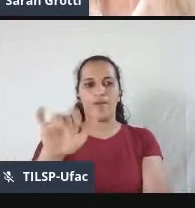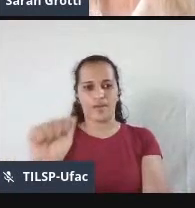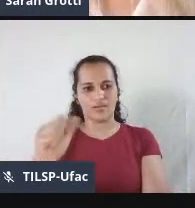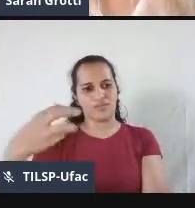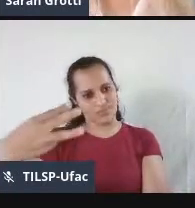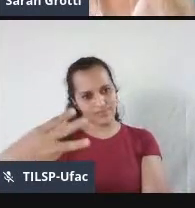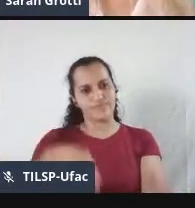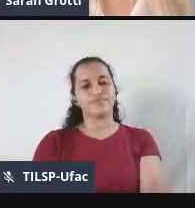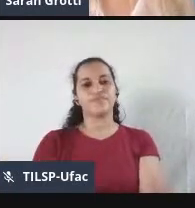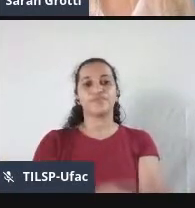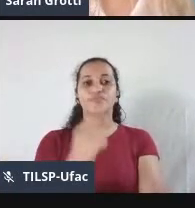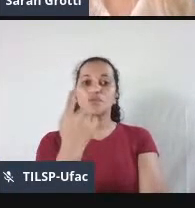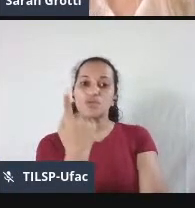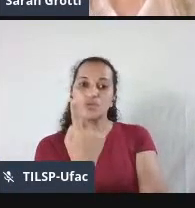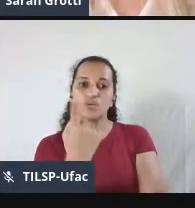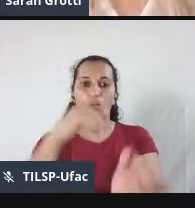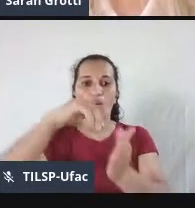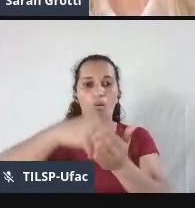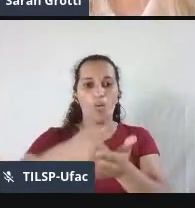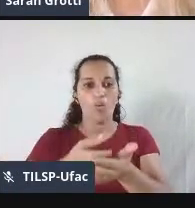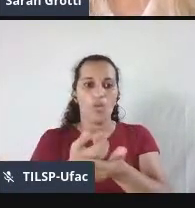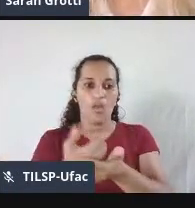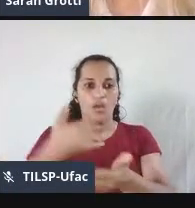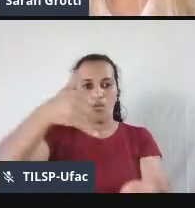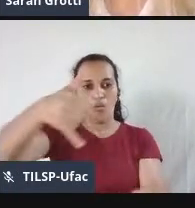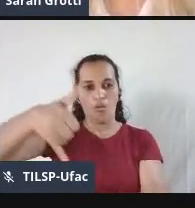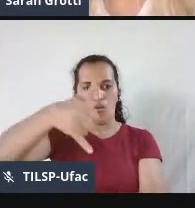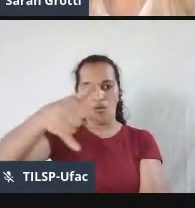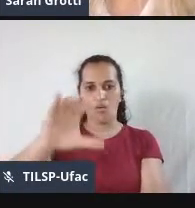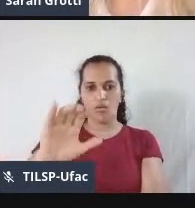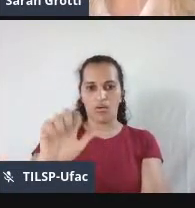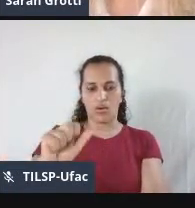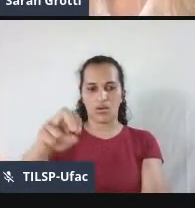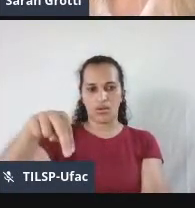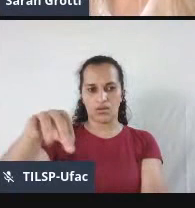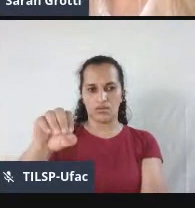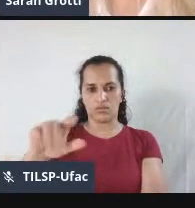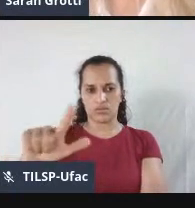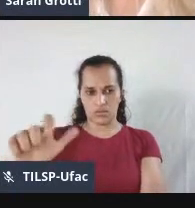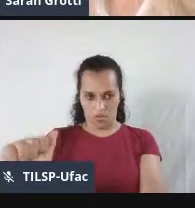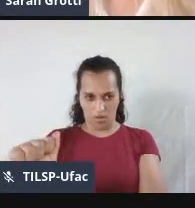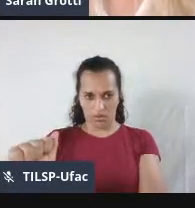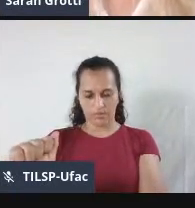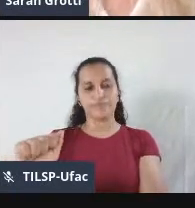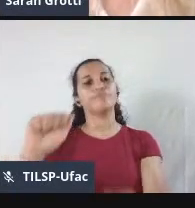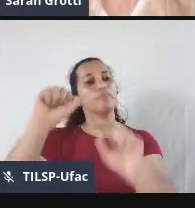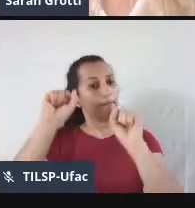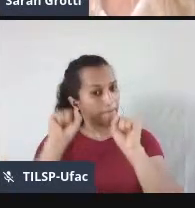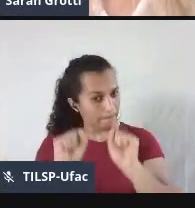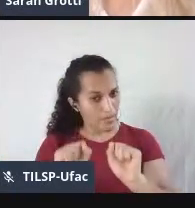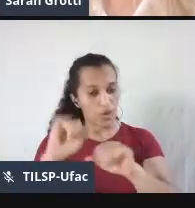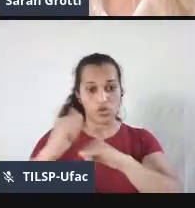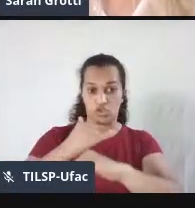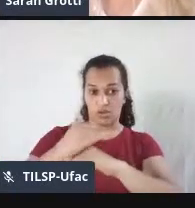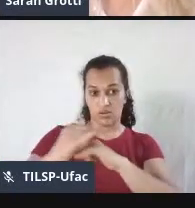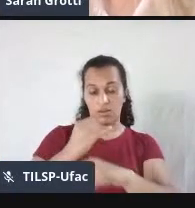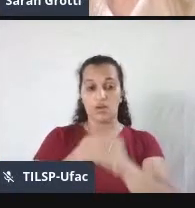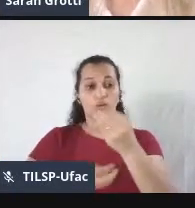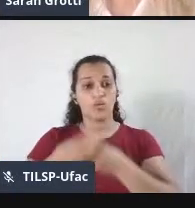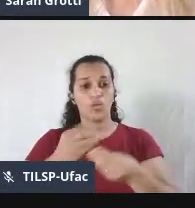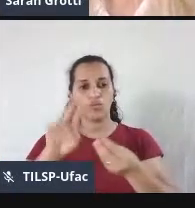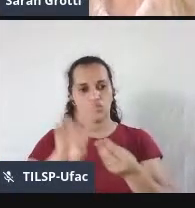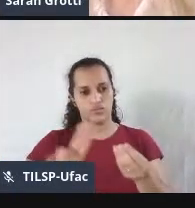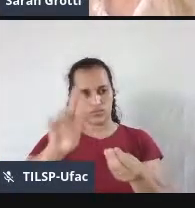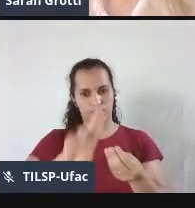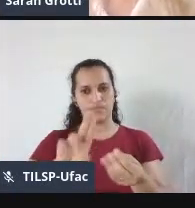colher de sopa de óleo de canola. Você pode estar encontrando, né? São estratégias que a gente usa. Lógico que